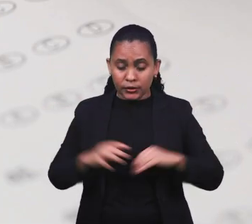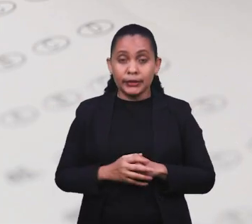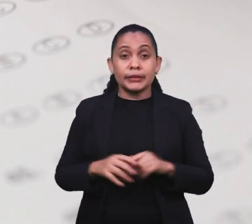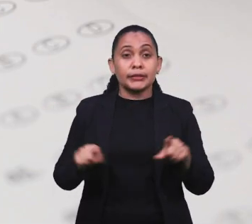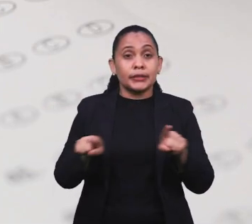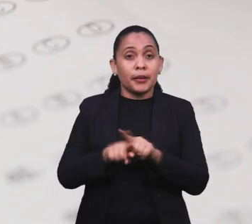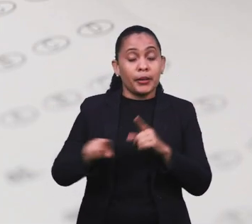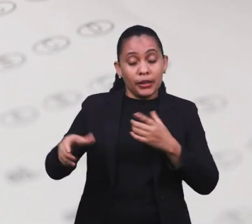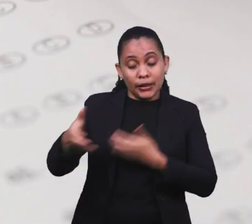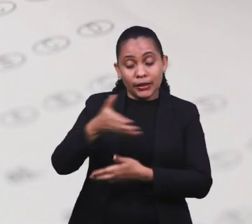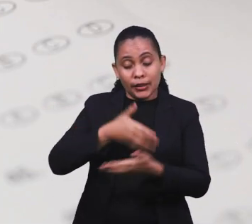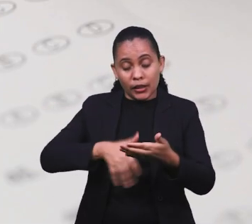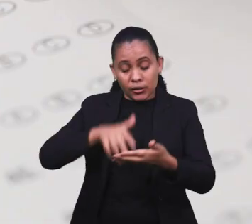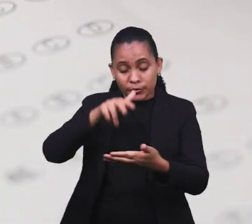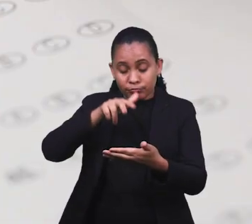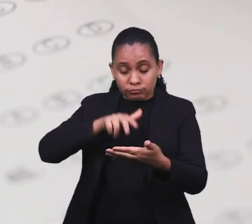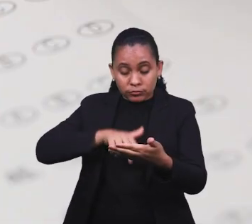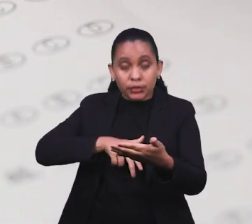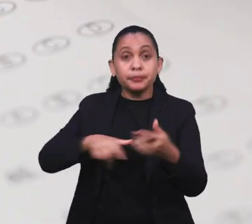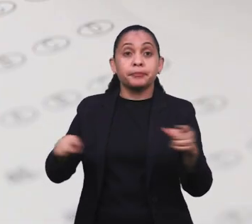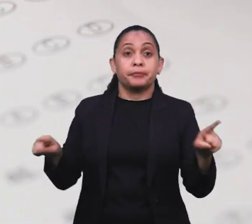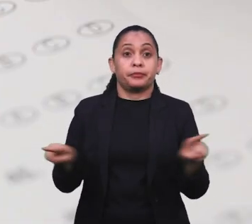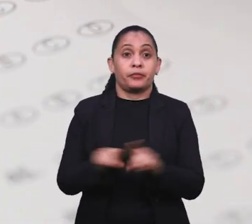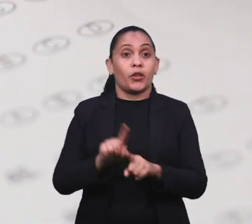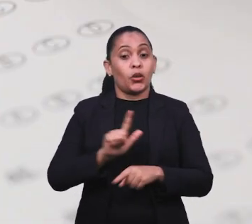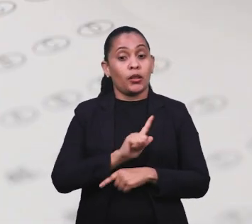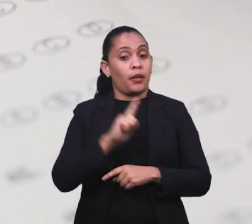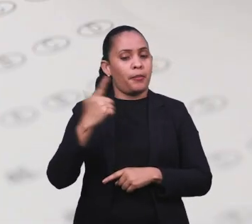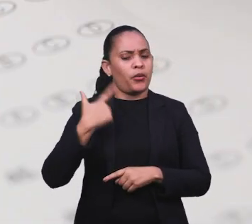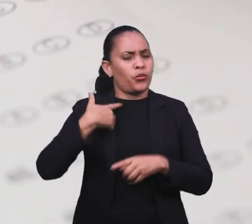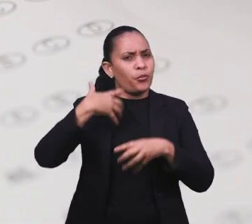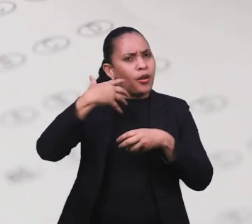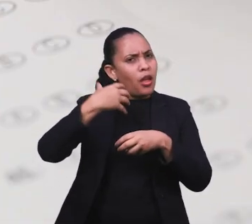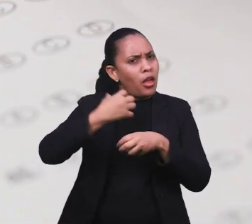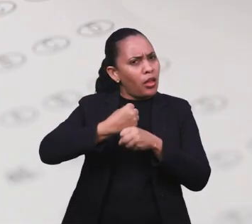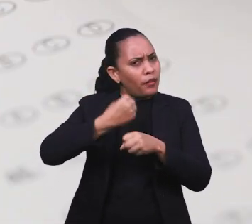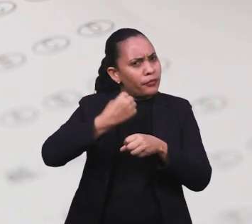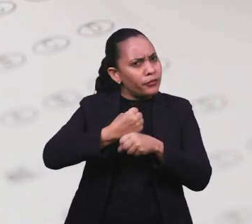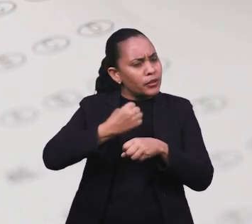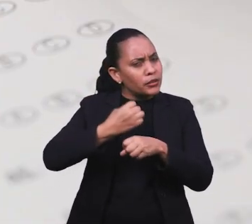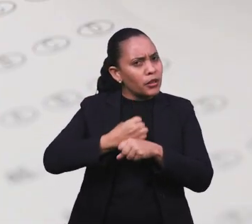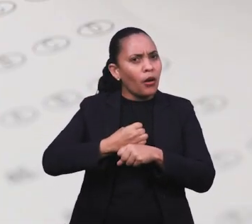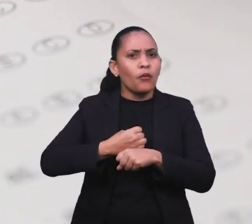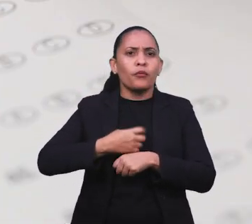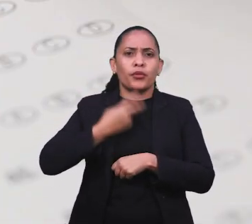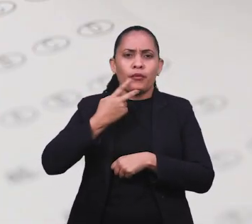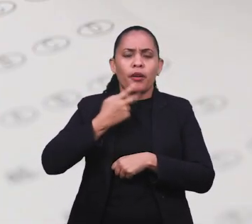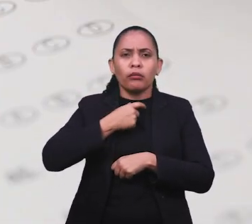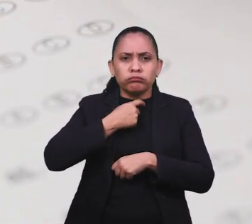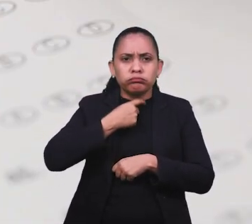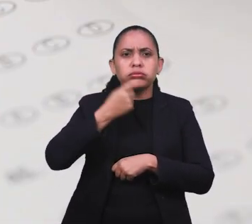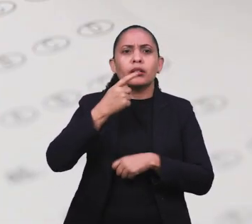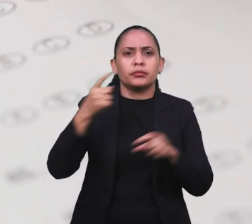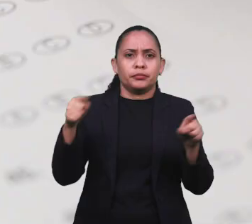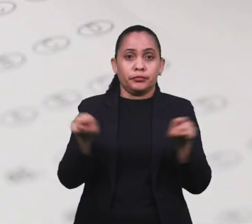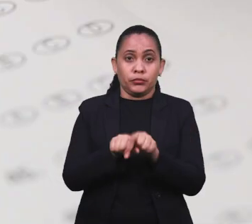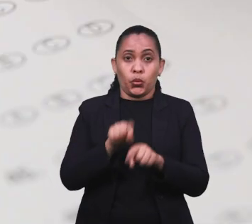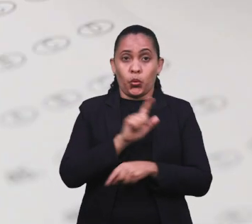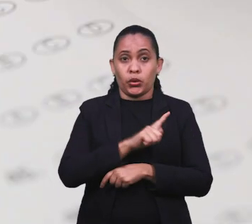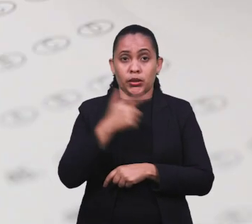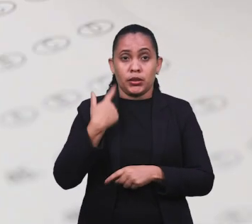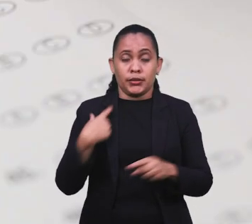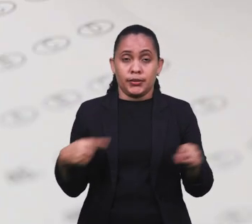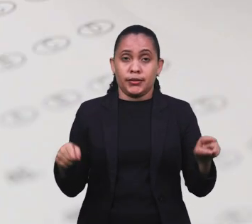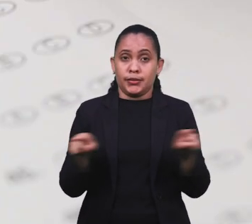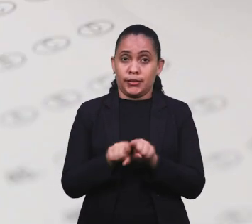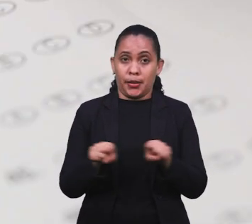estudos, interagindo com o material e também depois fazer uma revisão daquilo que você leu, tá certo? Nós